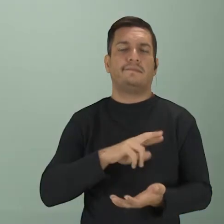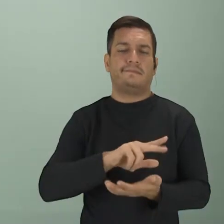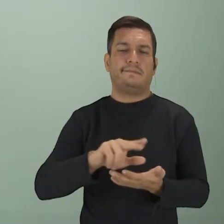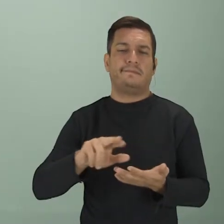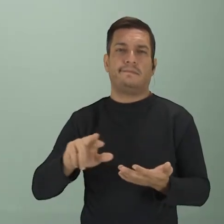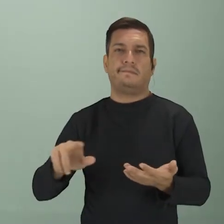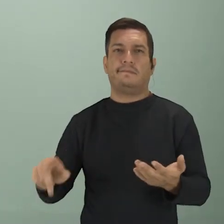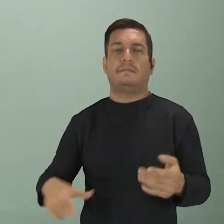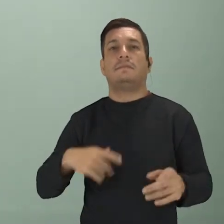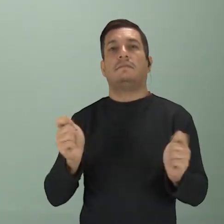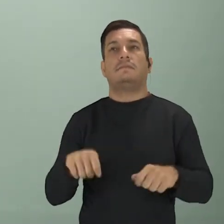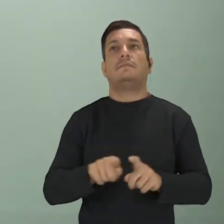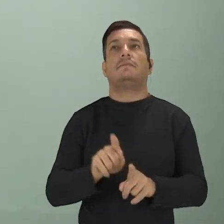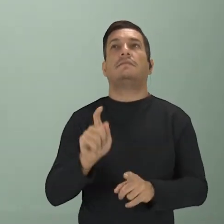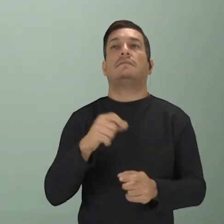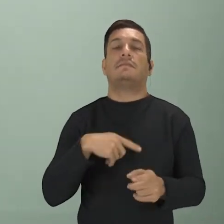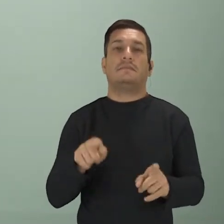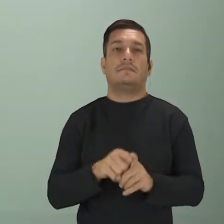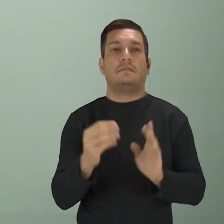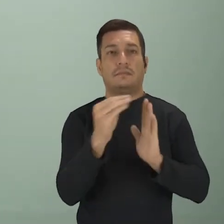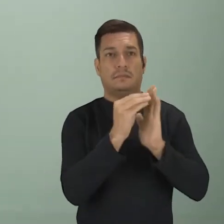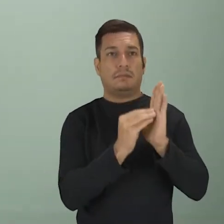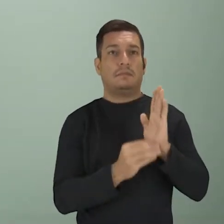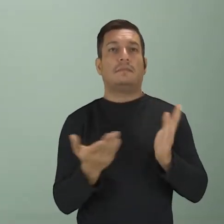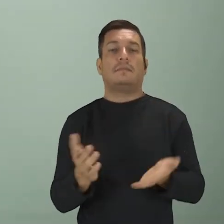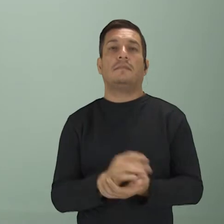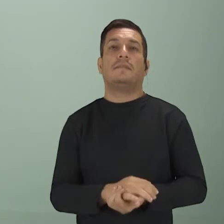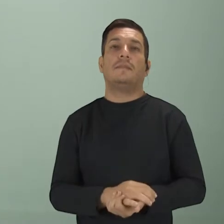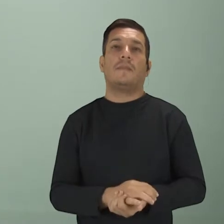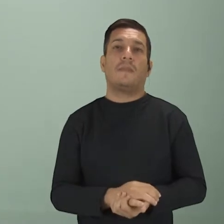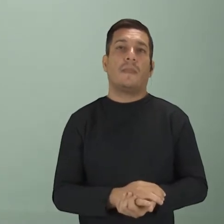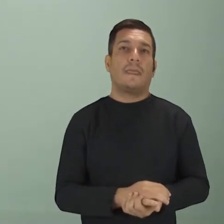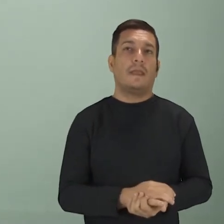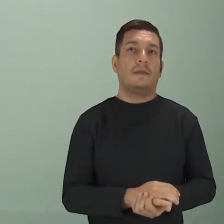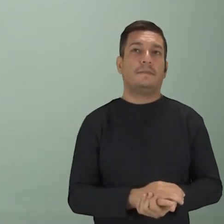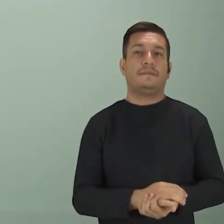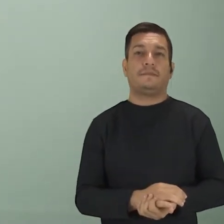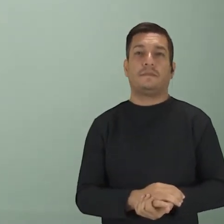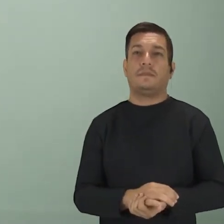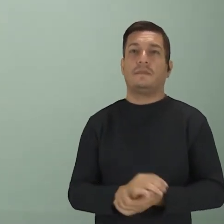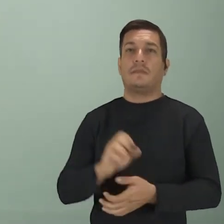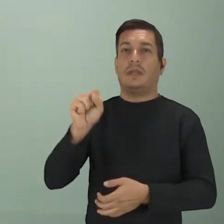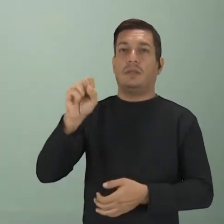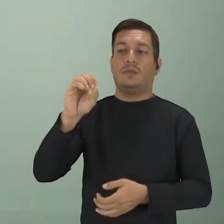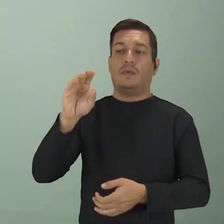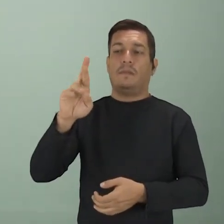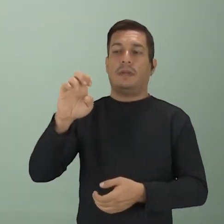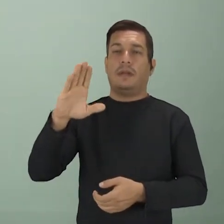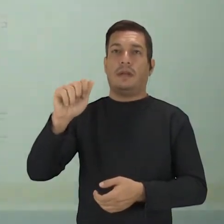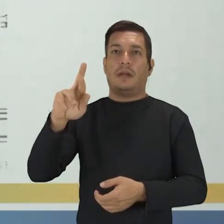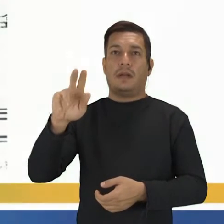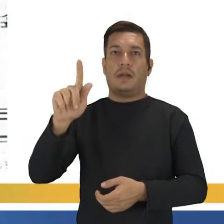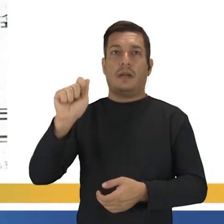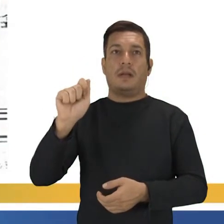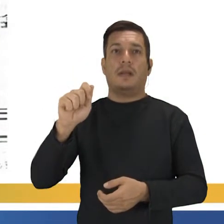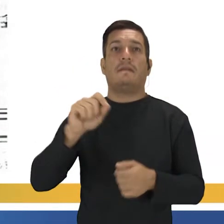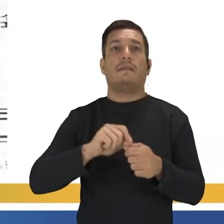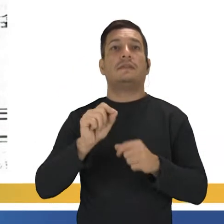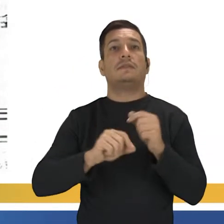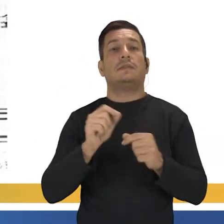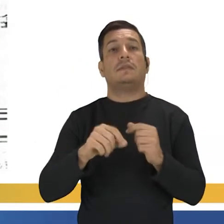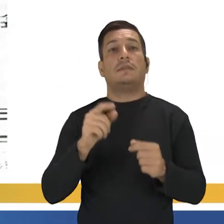a recuperação é extremamente importante na adaptação, tá? E a interação entre as qualidades físicas